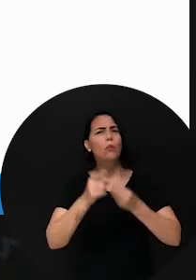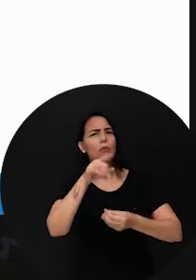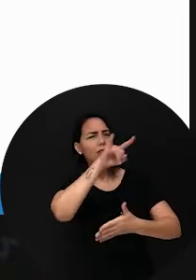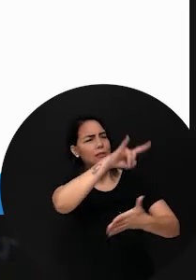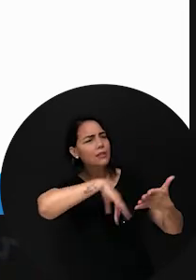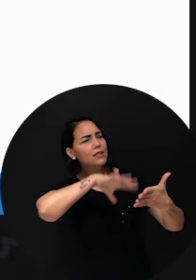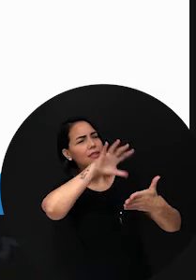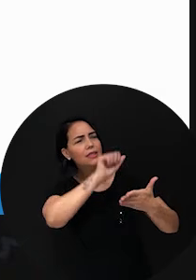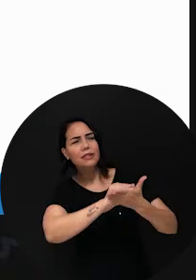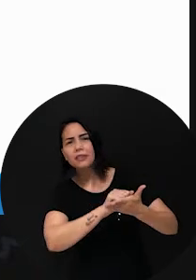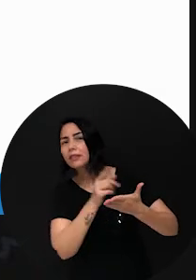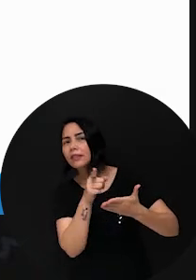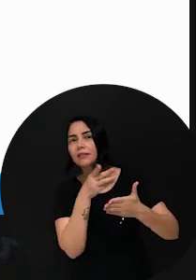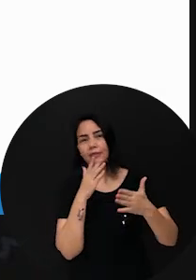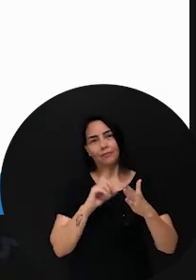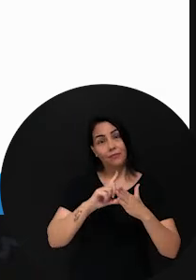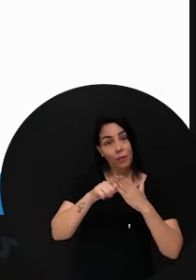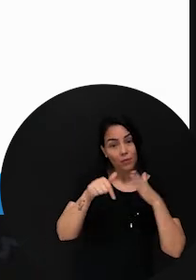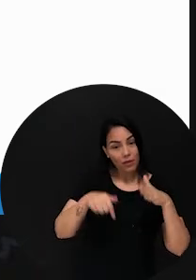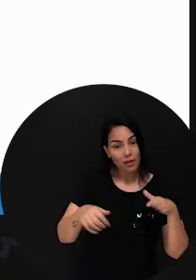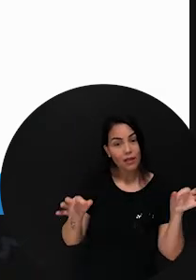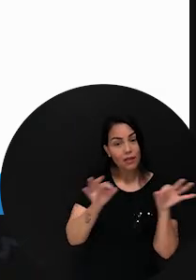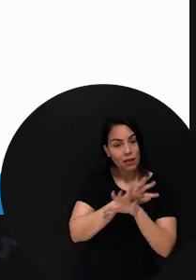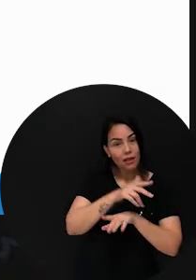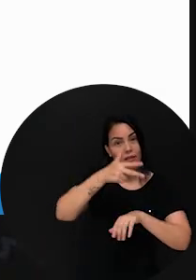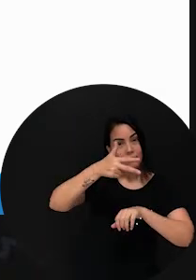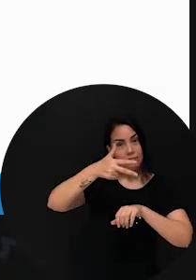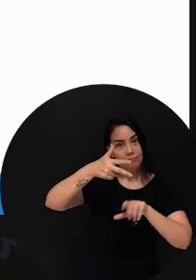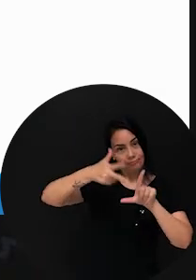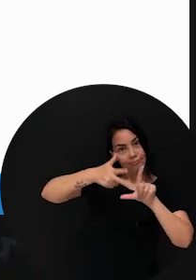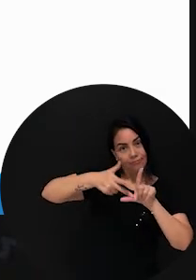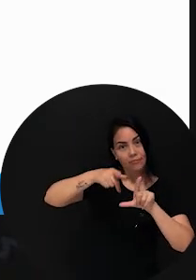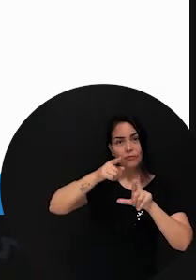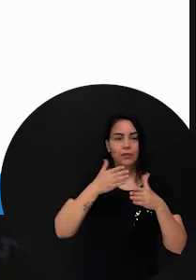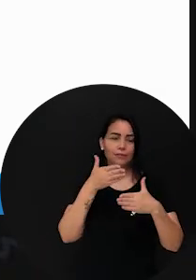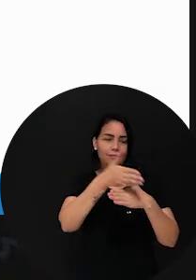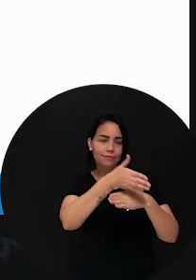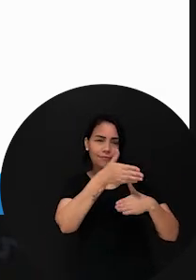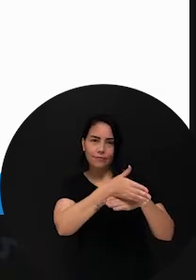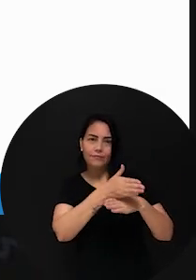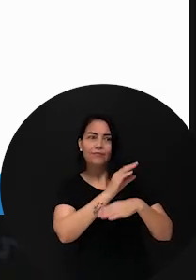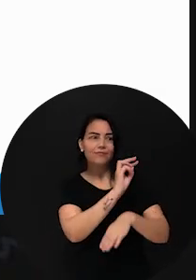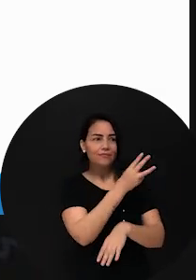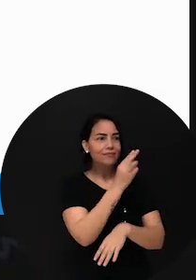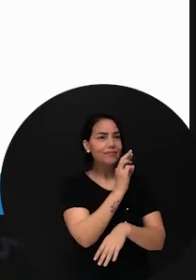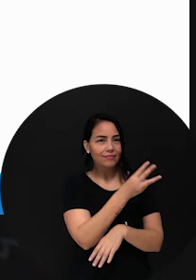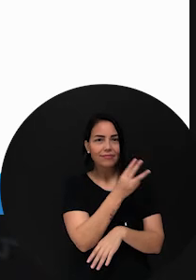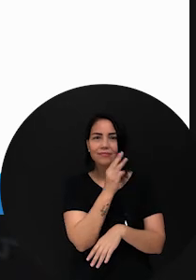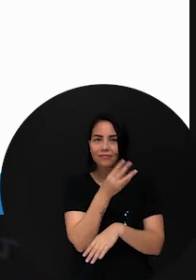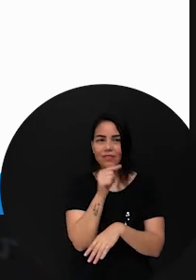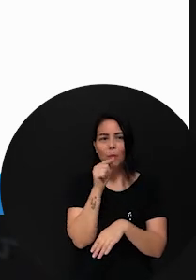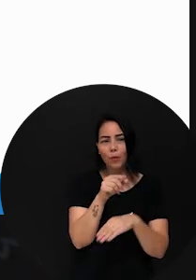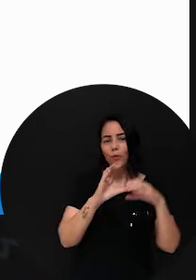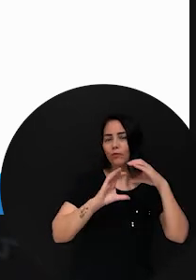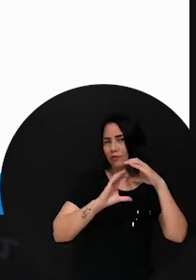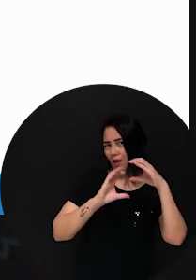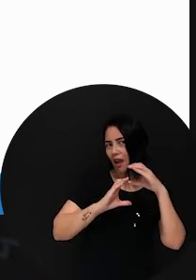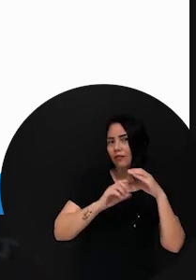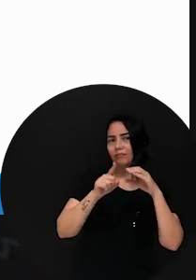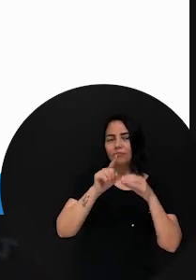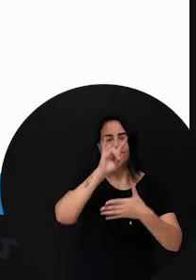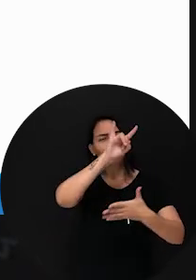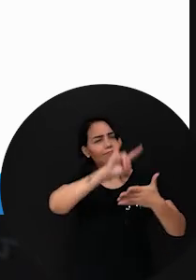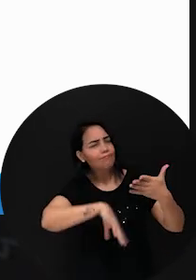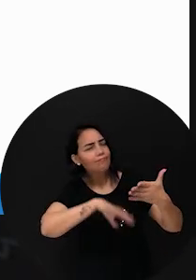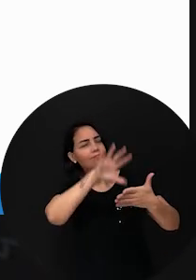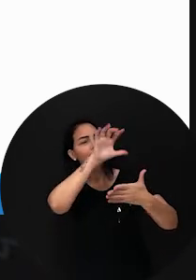acessa, então, depois da live, o site da SCAR, e lá tem o link com a ficha de inscrição, com o